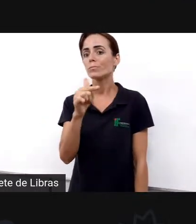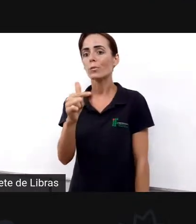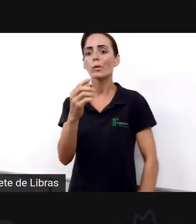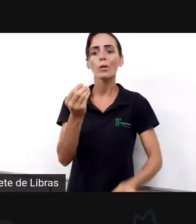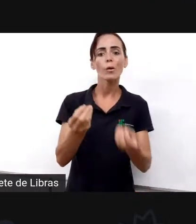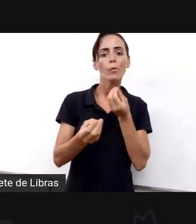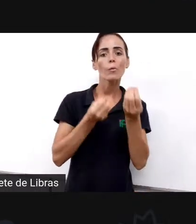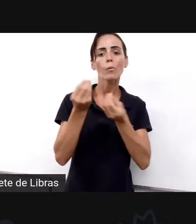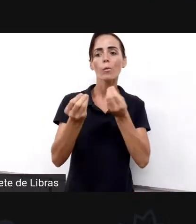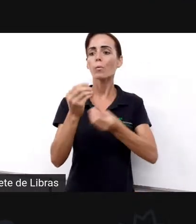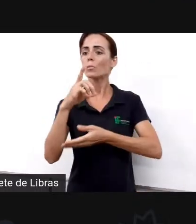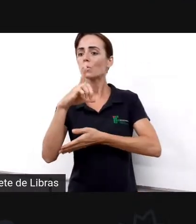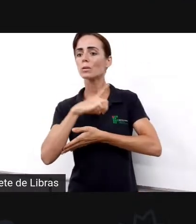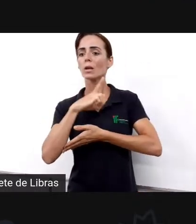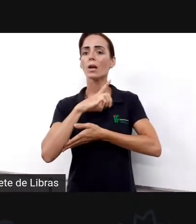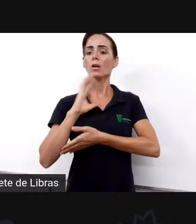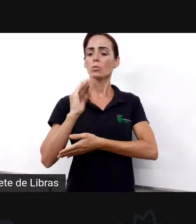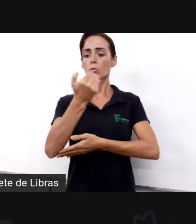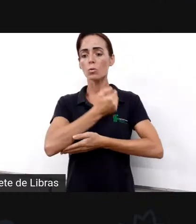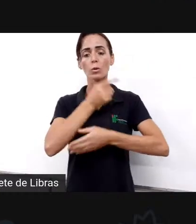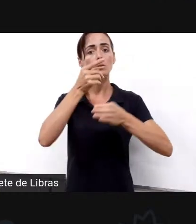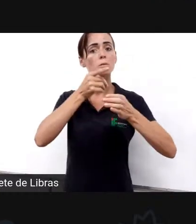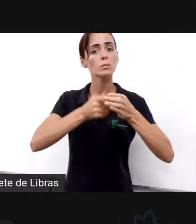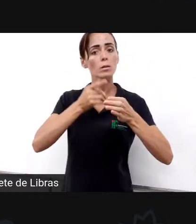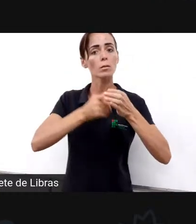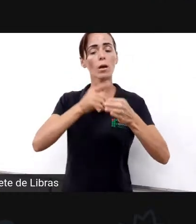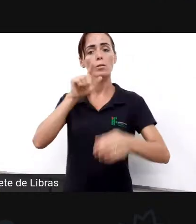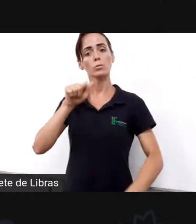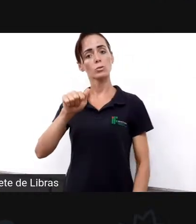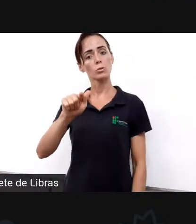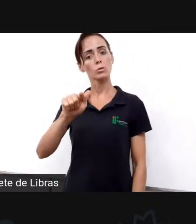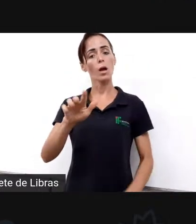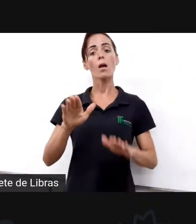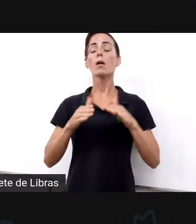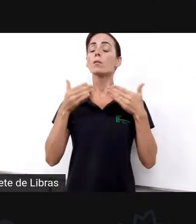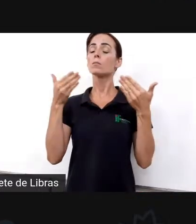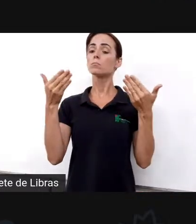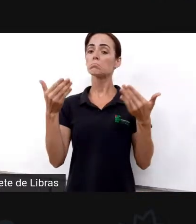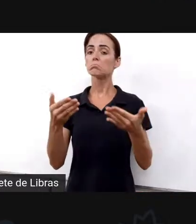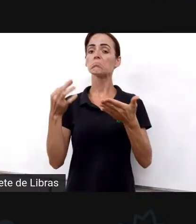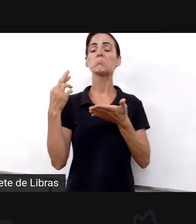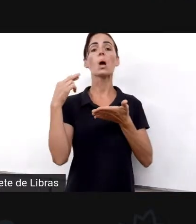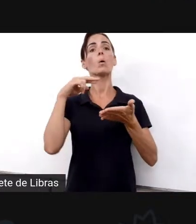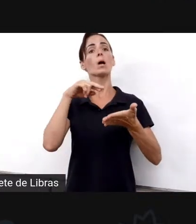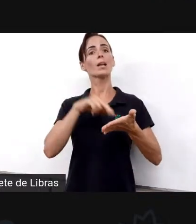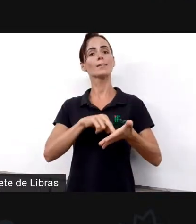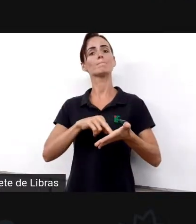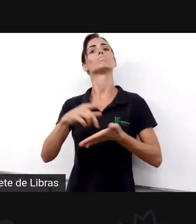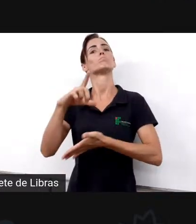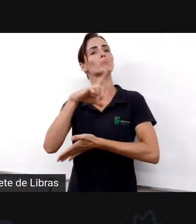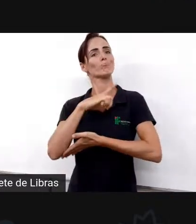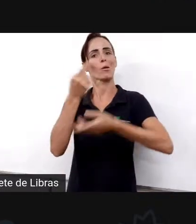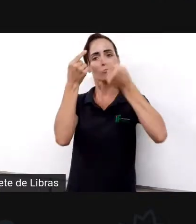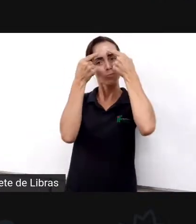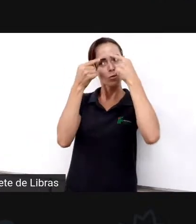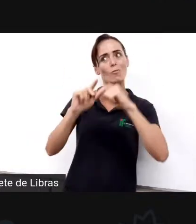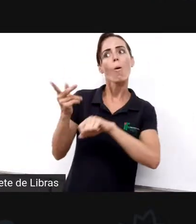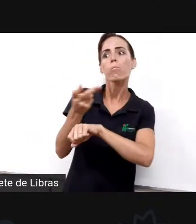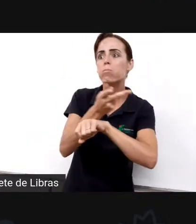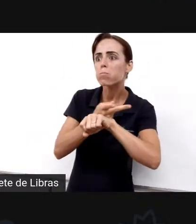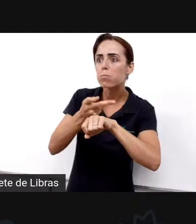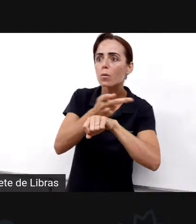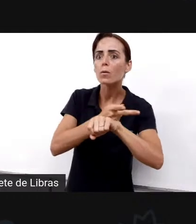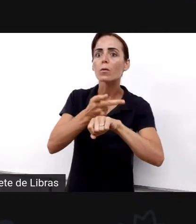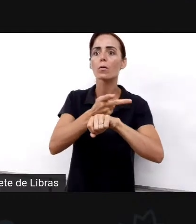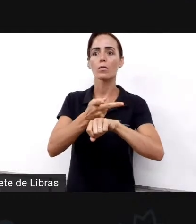cidade. Diante desta realidade, tínhamos um desafio de ir em busca de